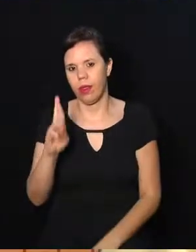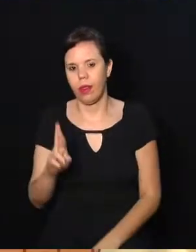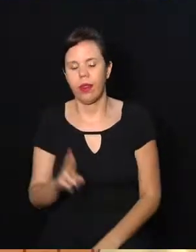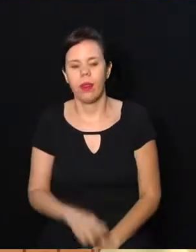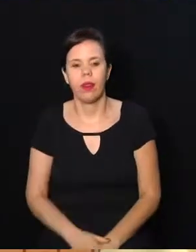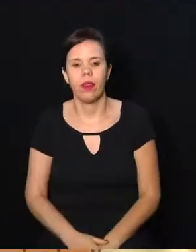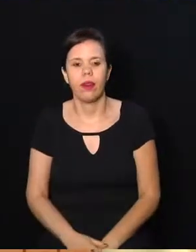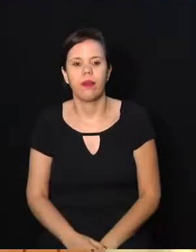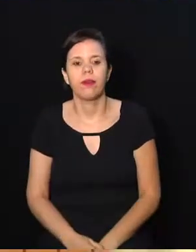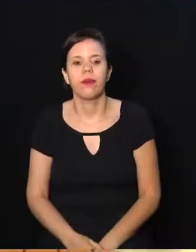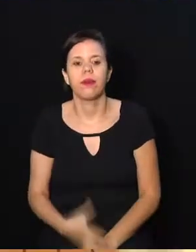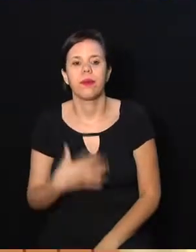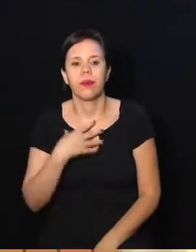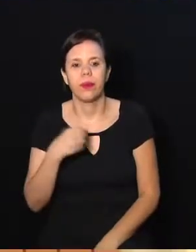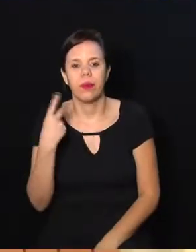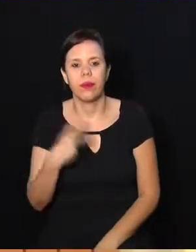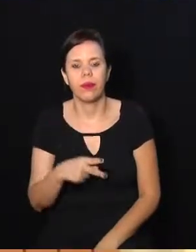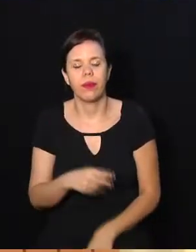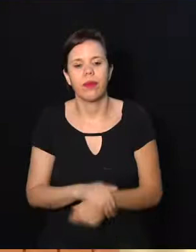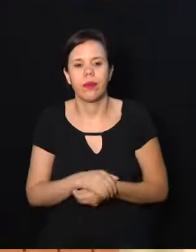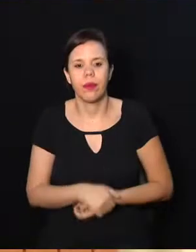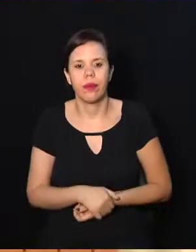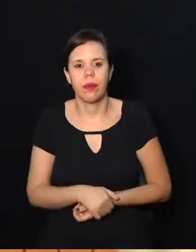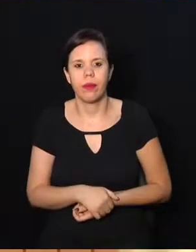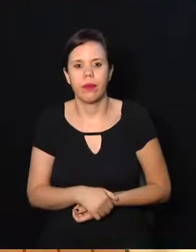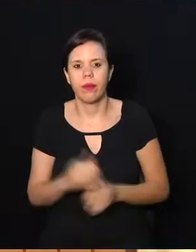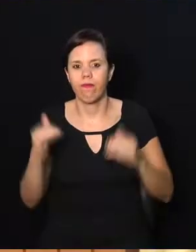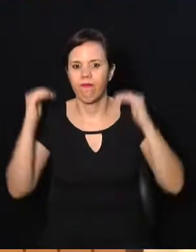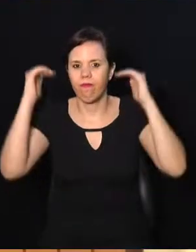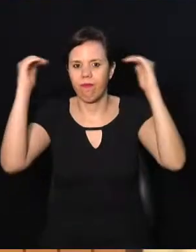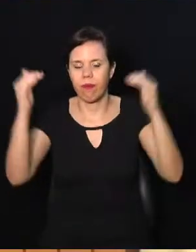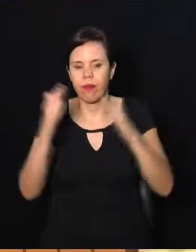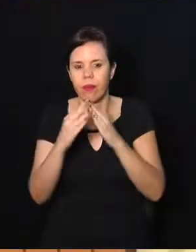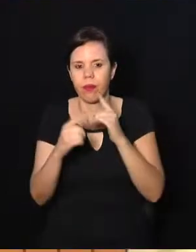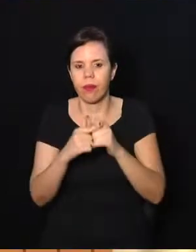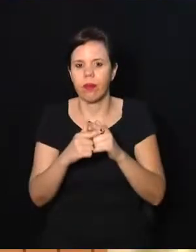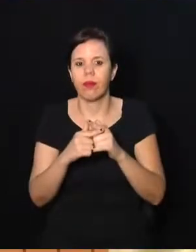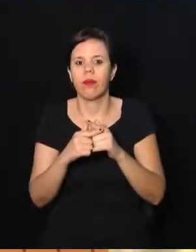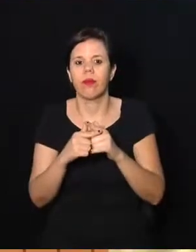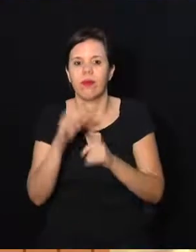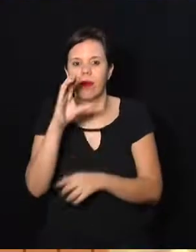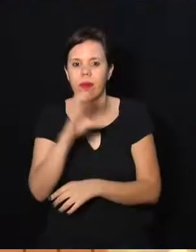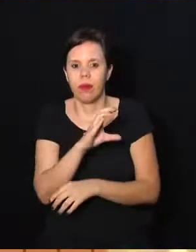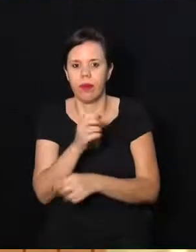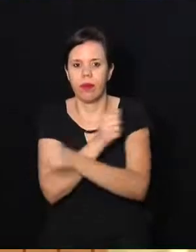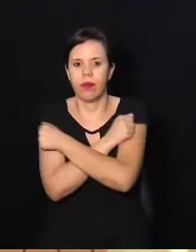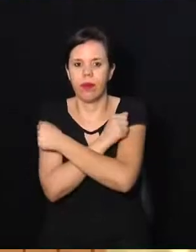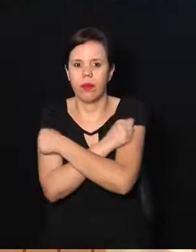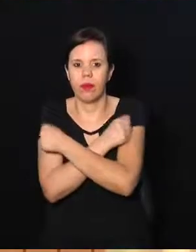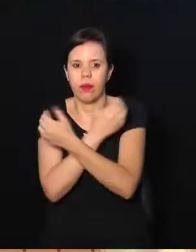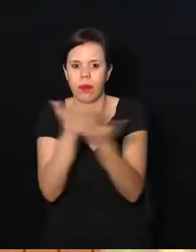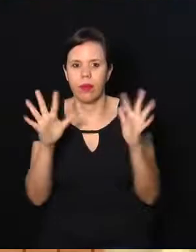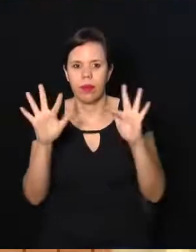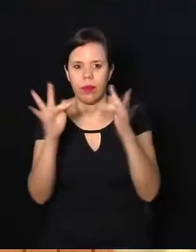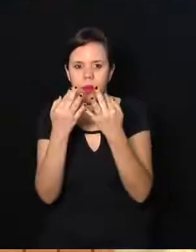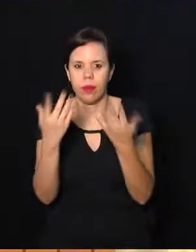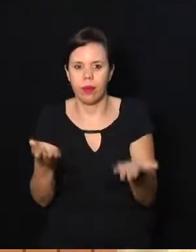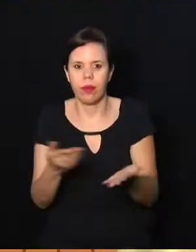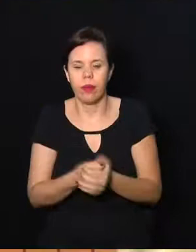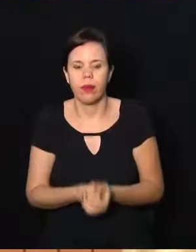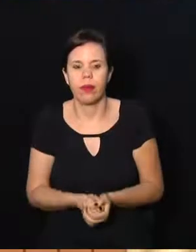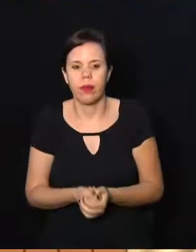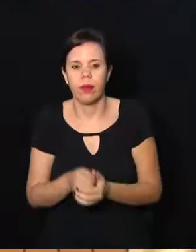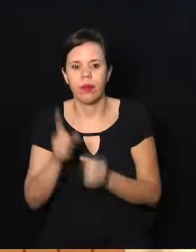o Cáter Filho, que é o grande marqueteiro da Igreja Católica. Um abraço a você e a toda a sua família.